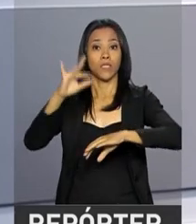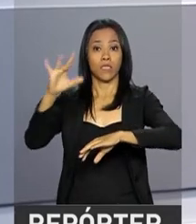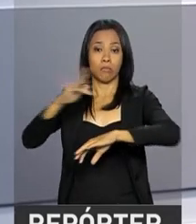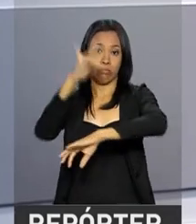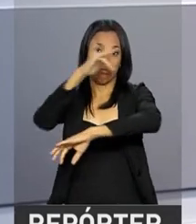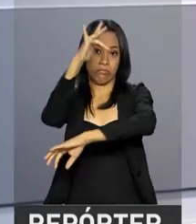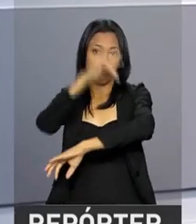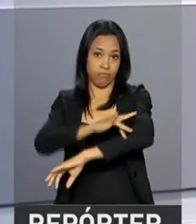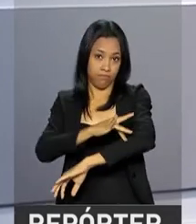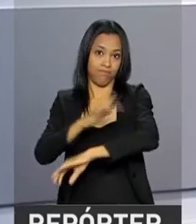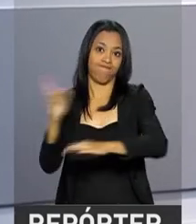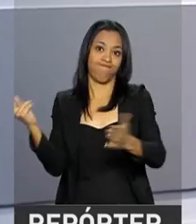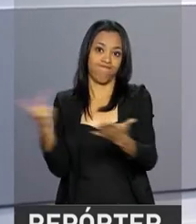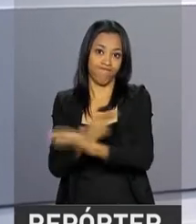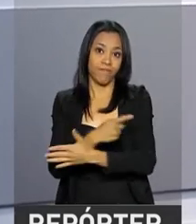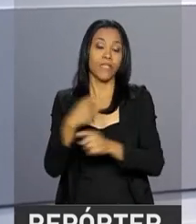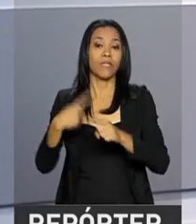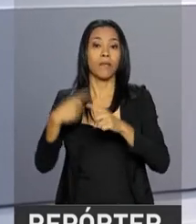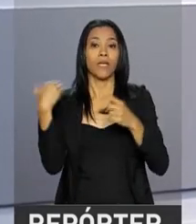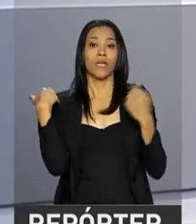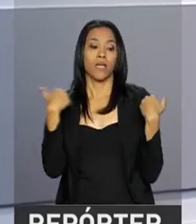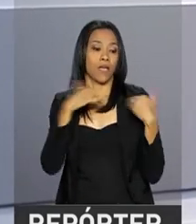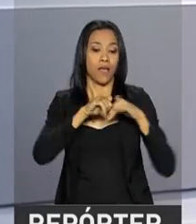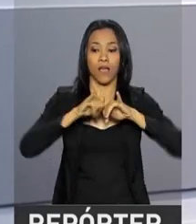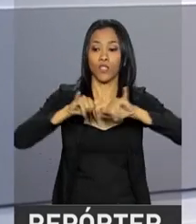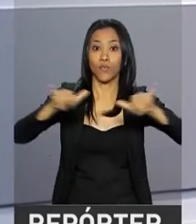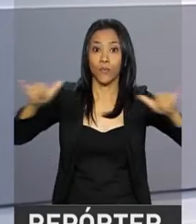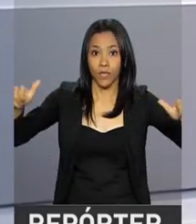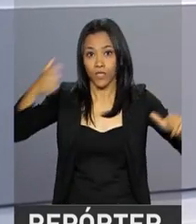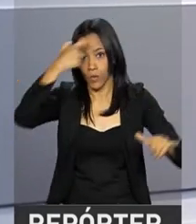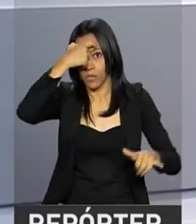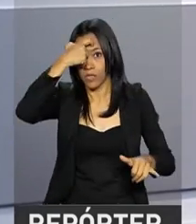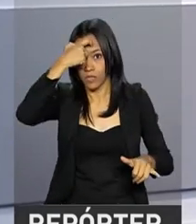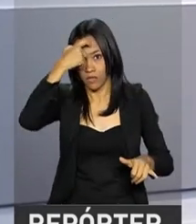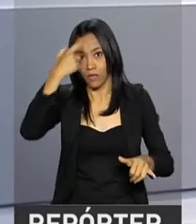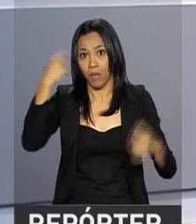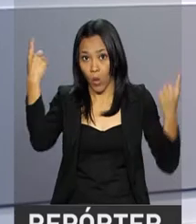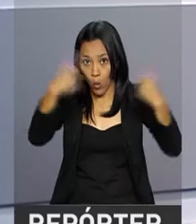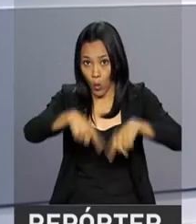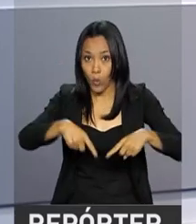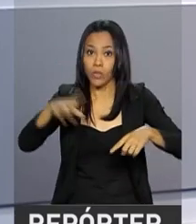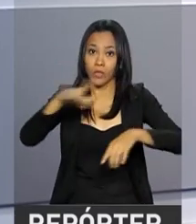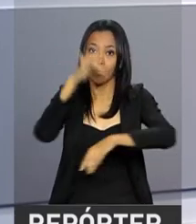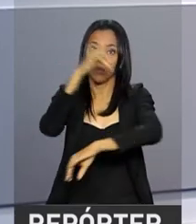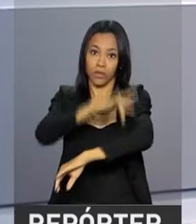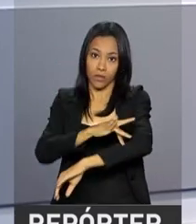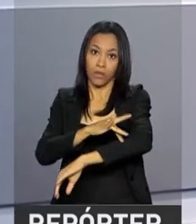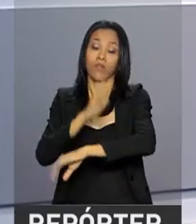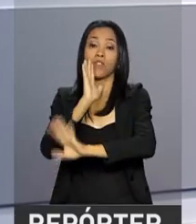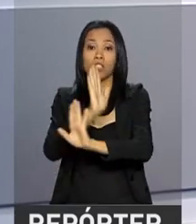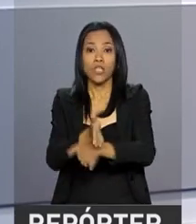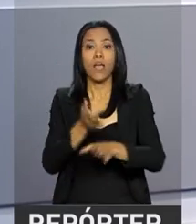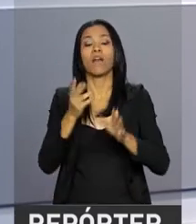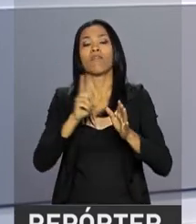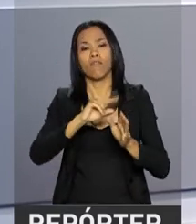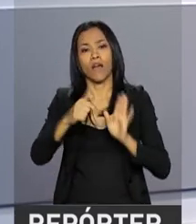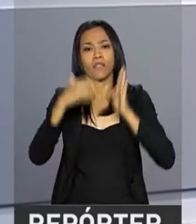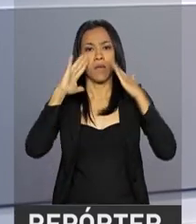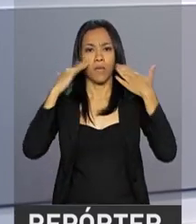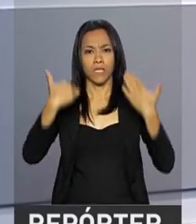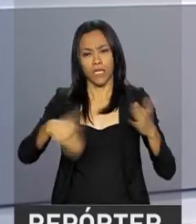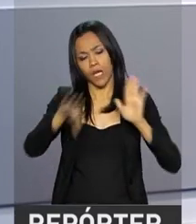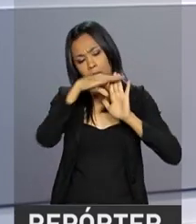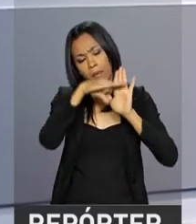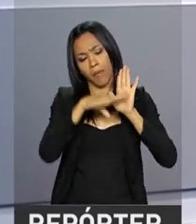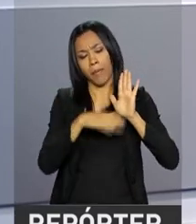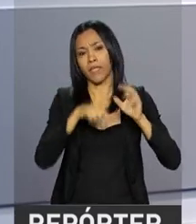ea nova campanha de conscientização sobre o combate ao mosquito também também vão ser apresentados novos dados nacionais de dengue